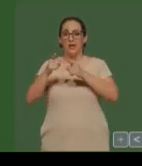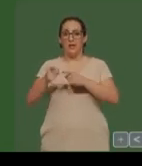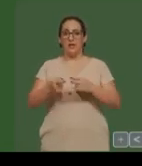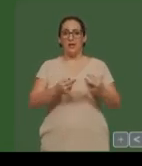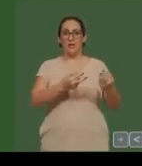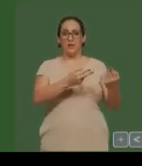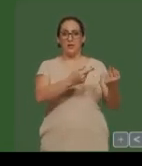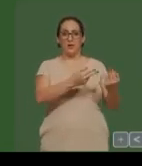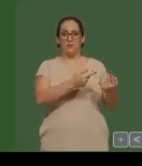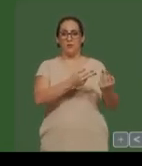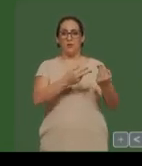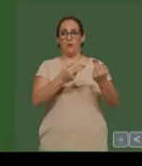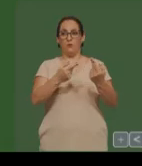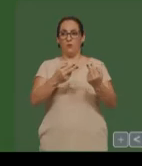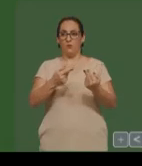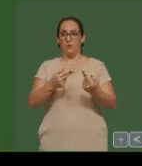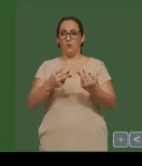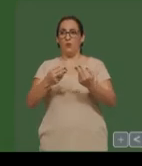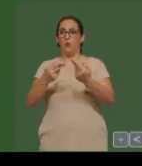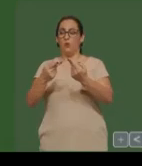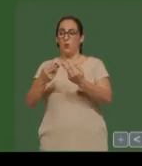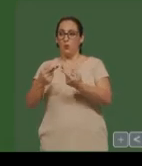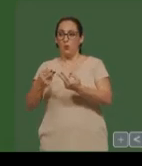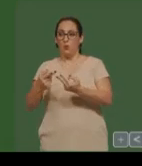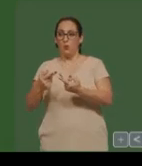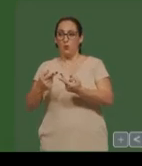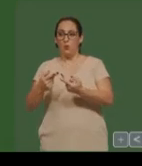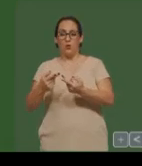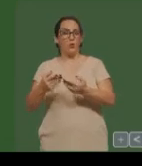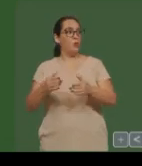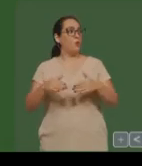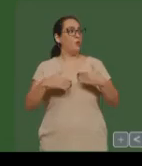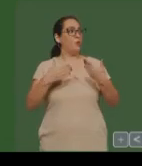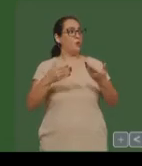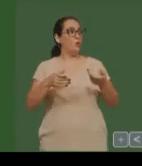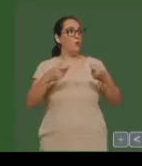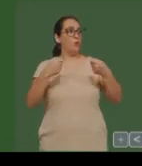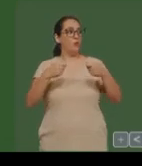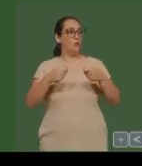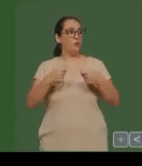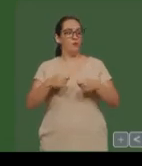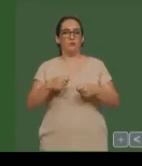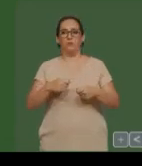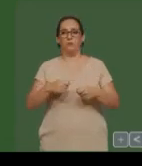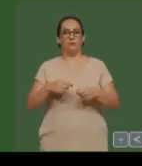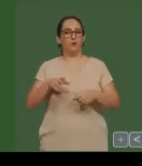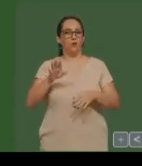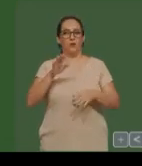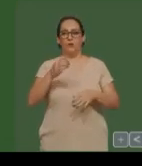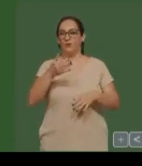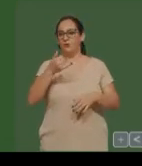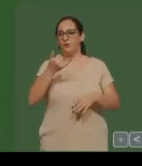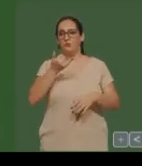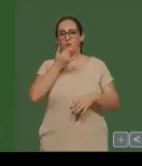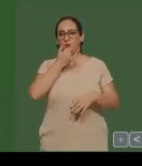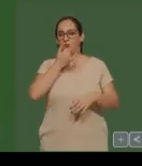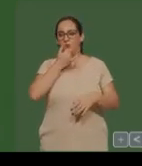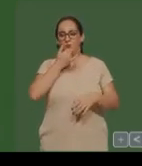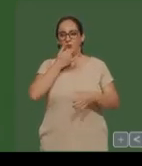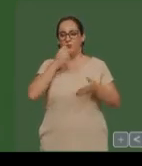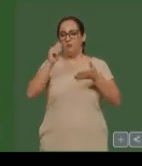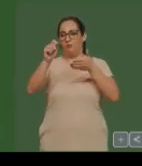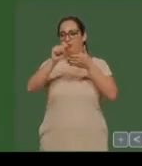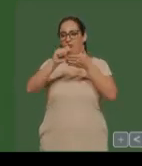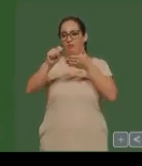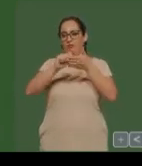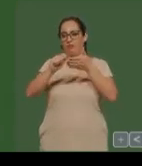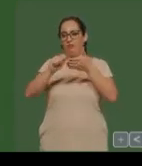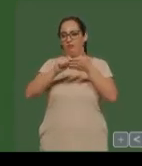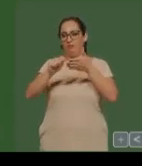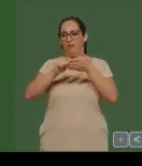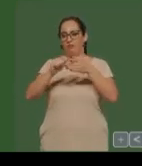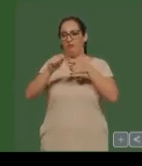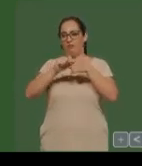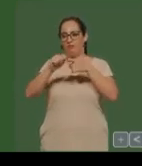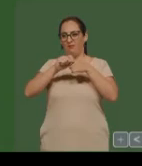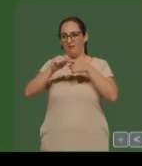2 vezes 2 com mais 2 com mais 2, corrigindo aqui, né? Não é que